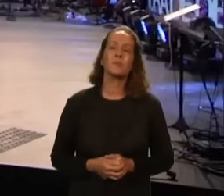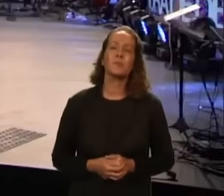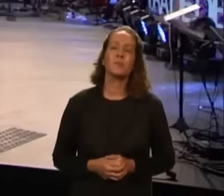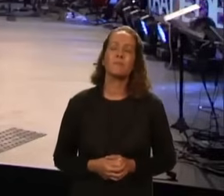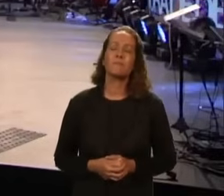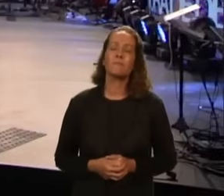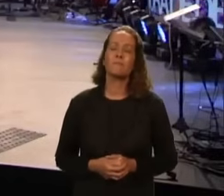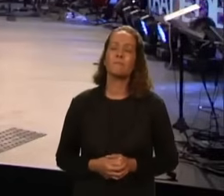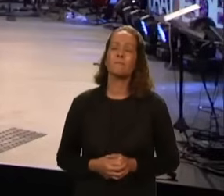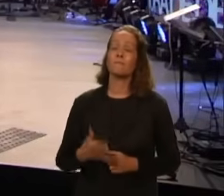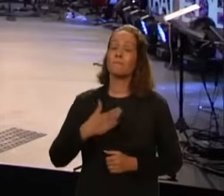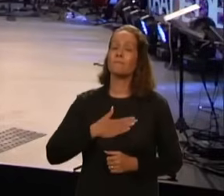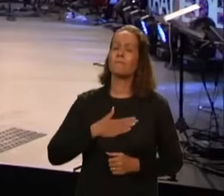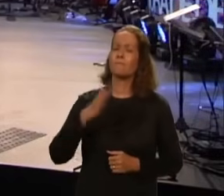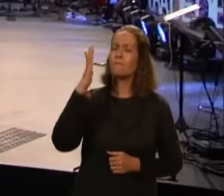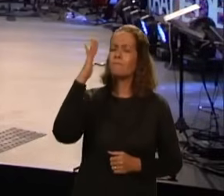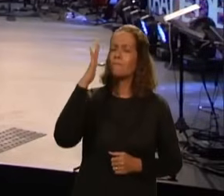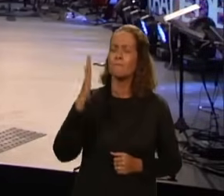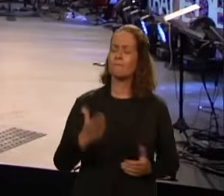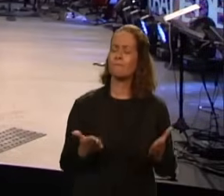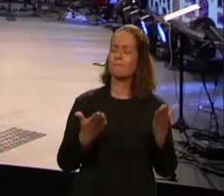É esse o meu sonho.